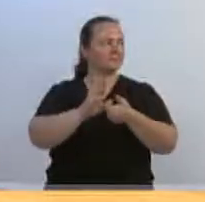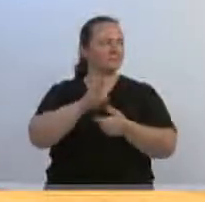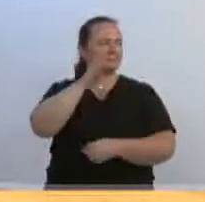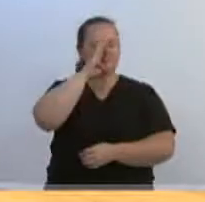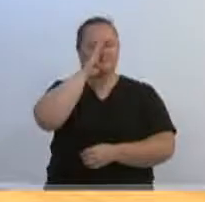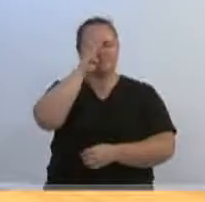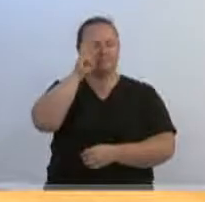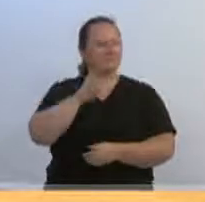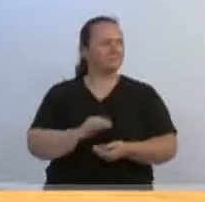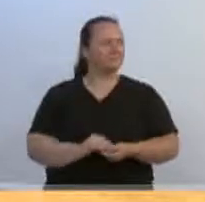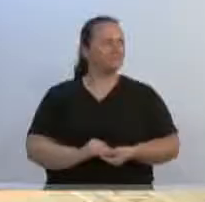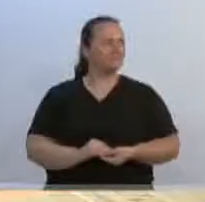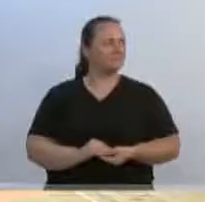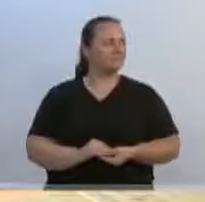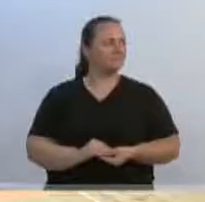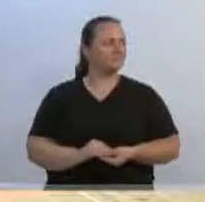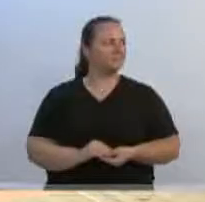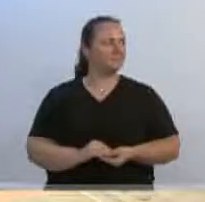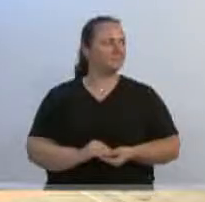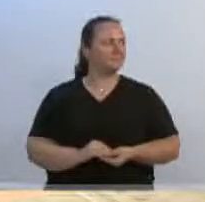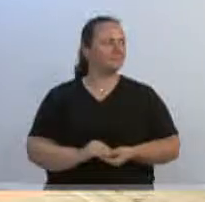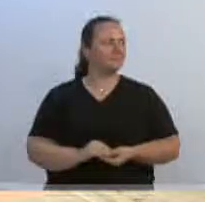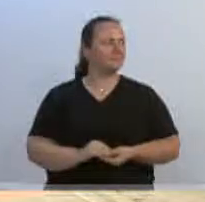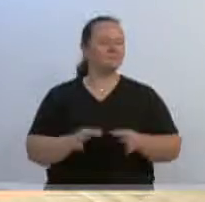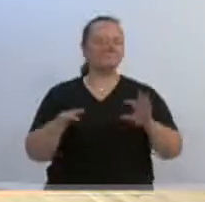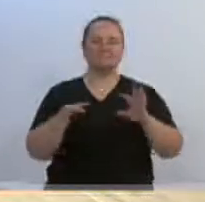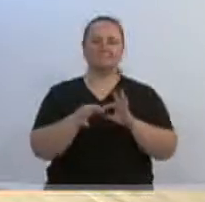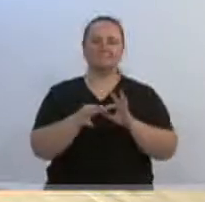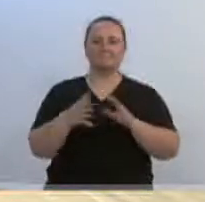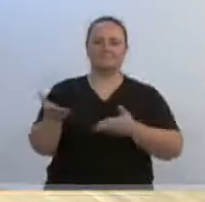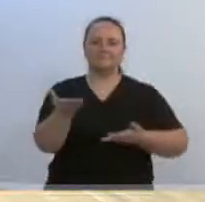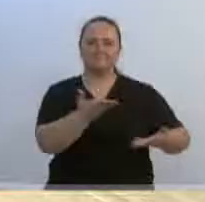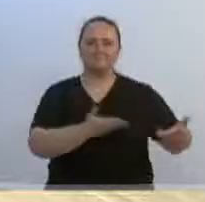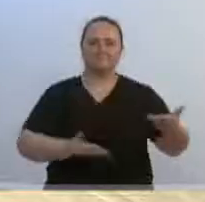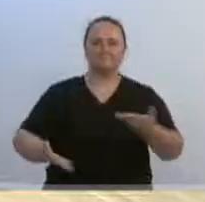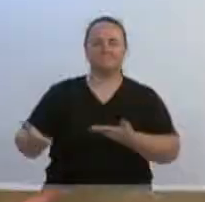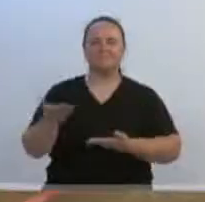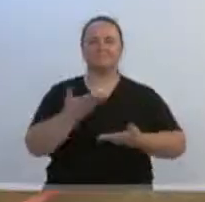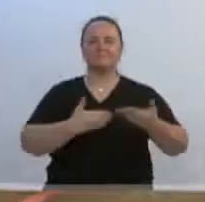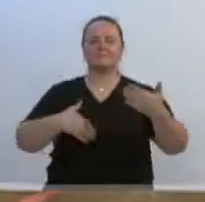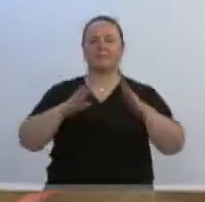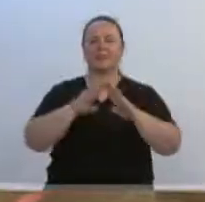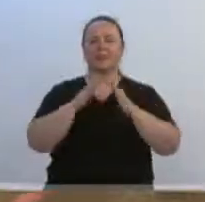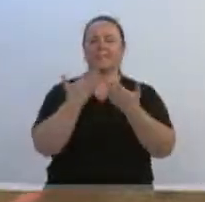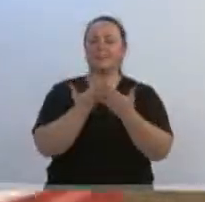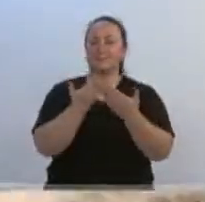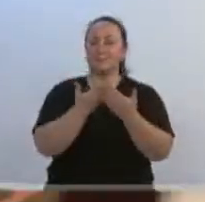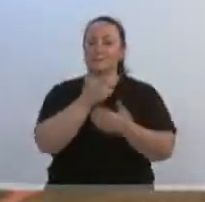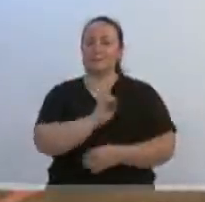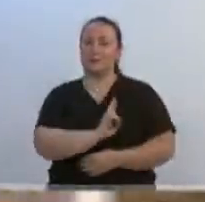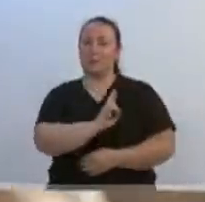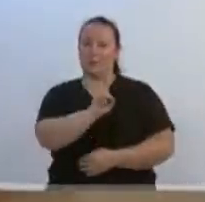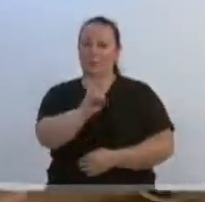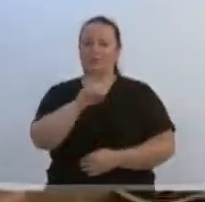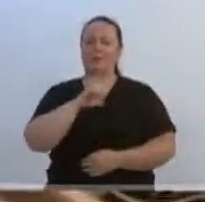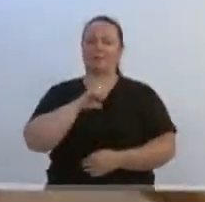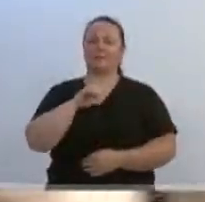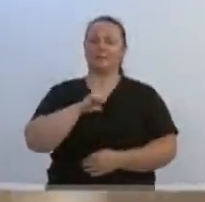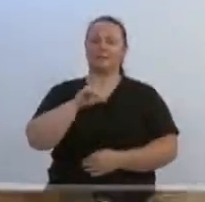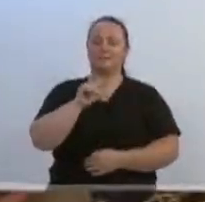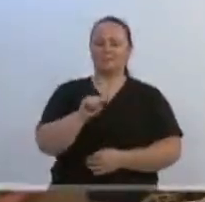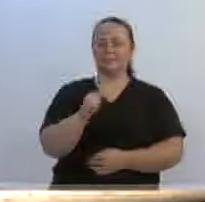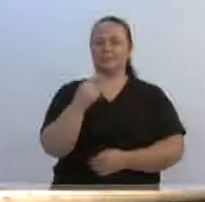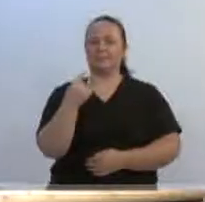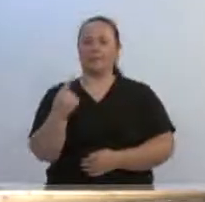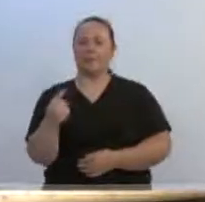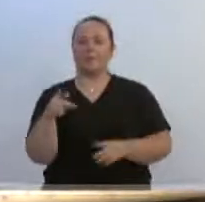a a integração e vários educandários representados por 71 escolas da rede